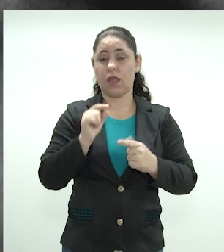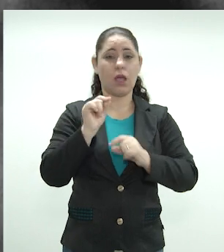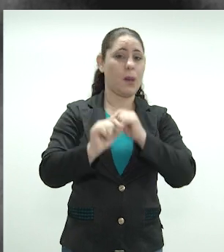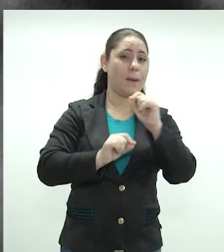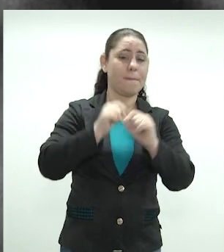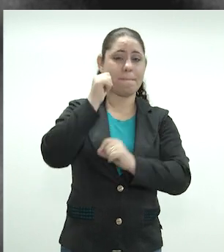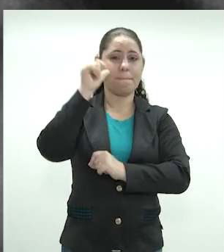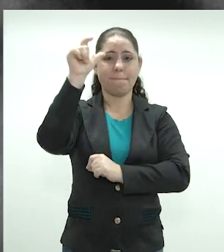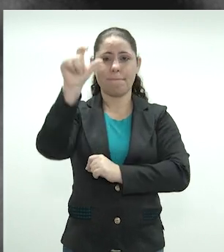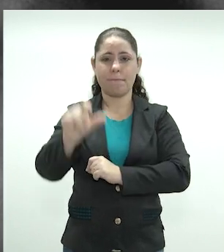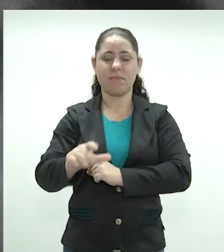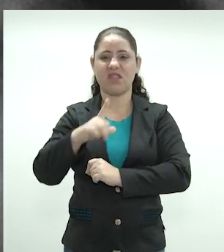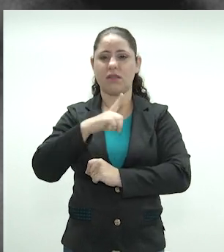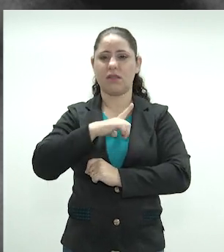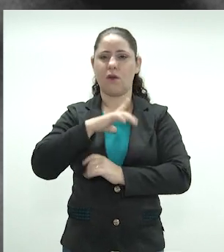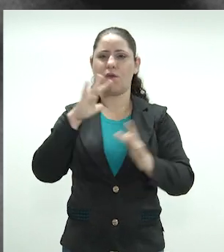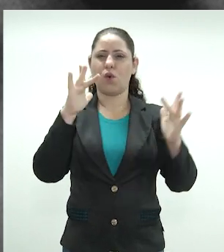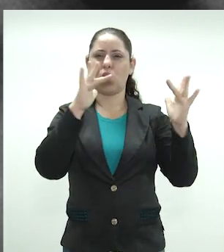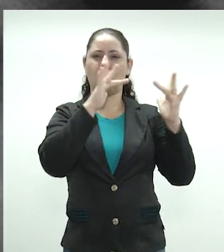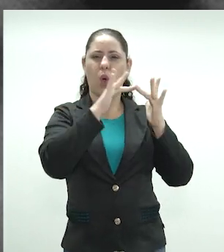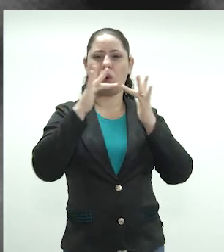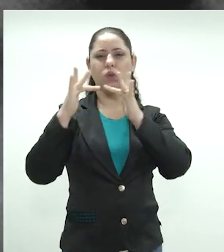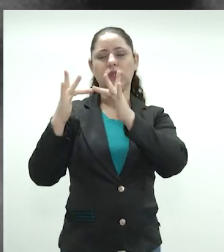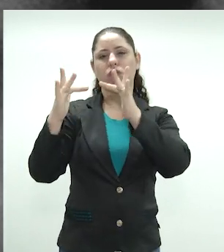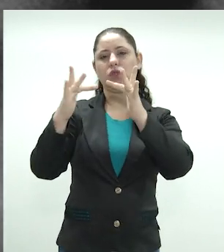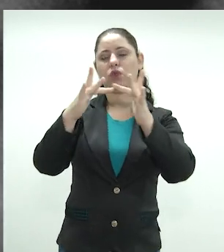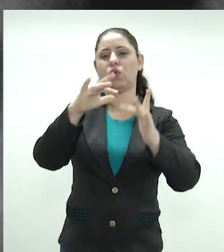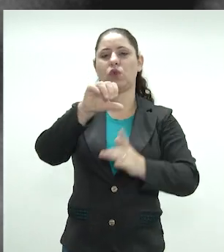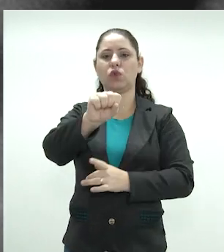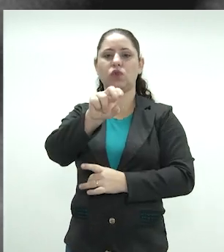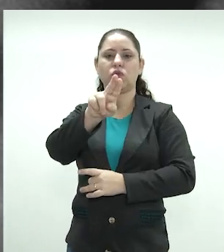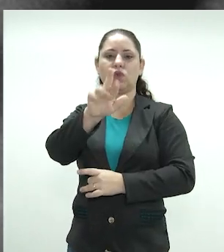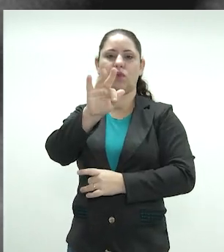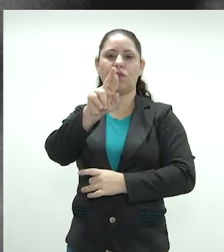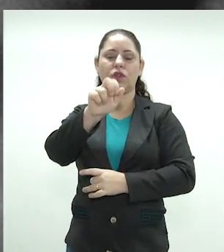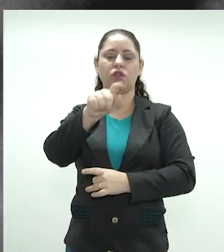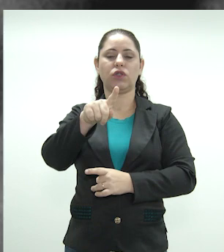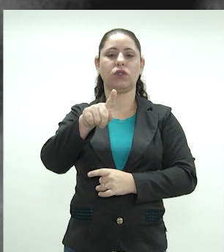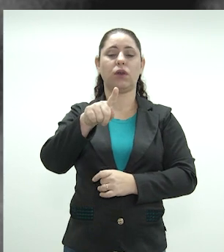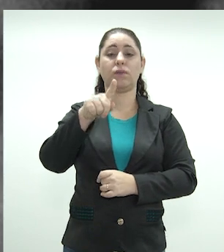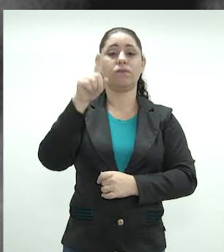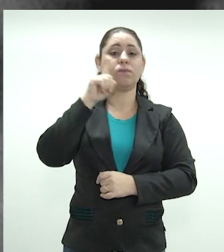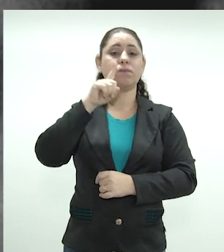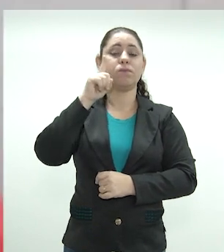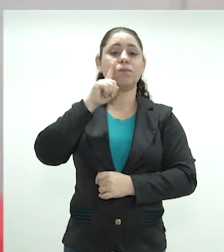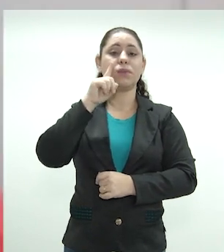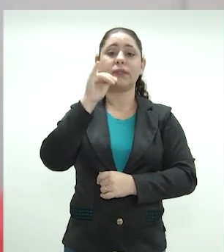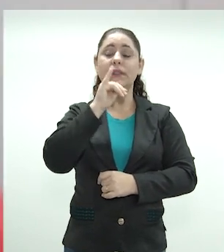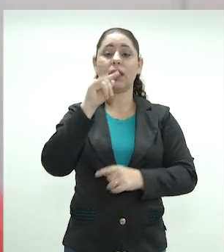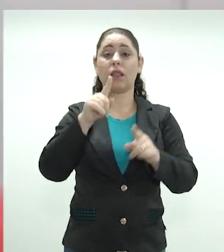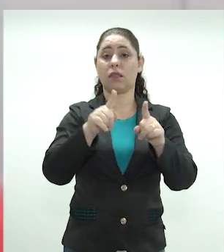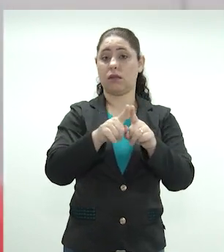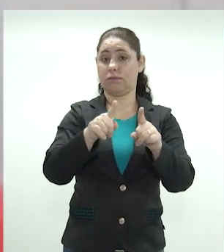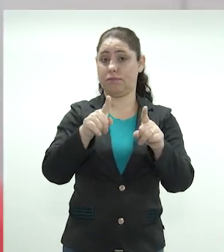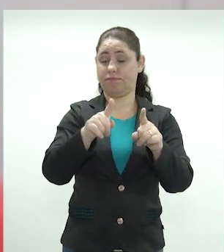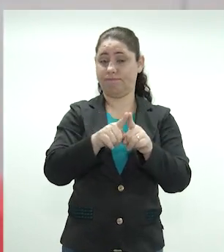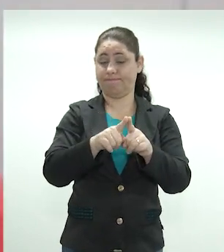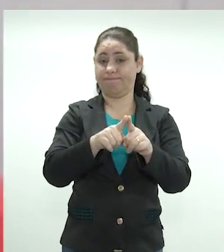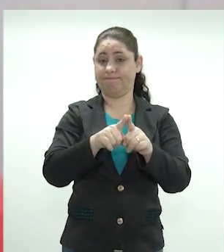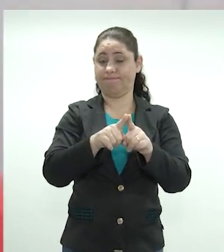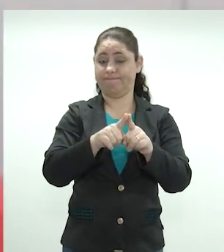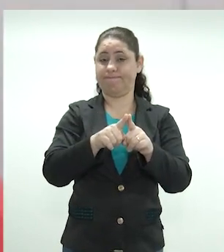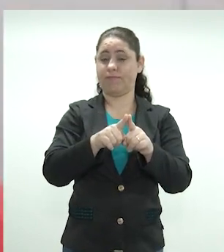E ela manteve intenso contato com as sufragistas dos Estados Unidos e com as sufragistas da Inglaterra. E aí